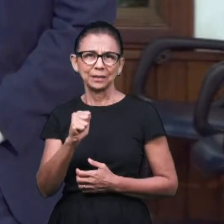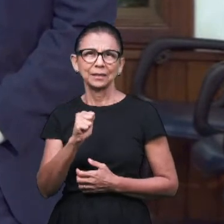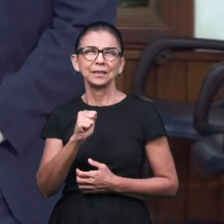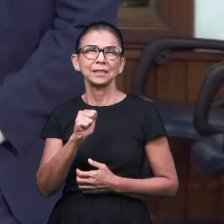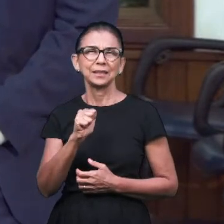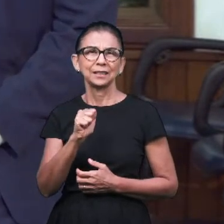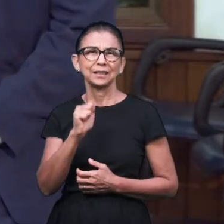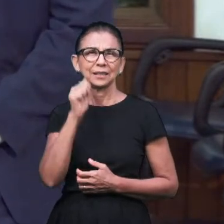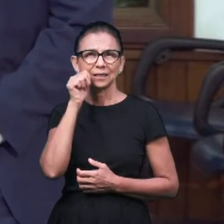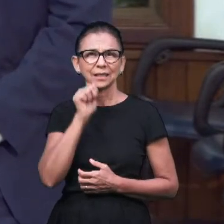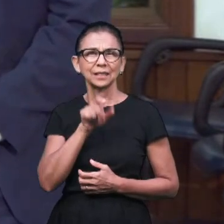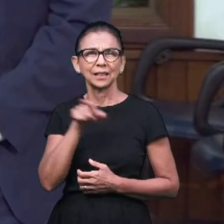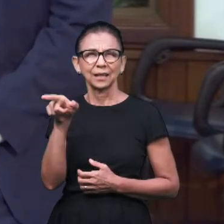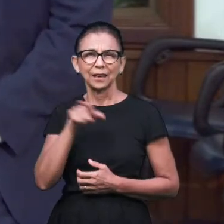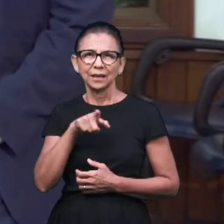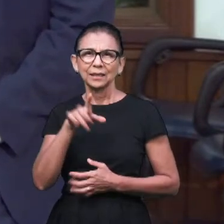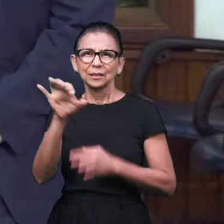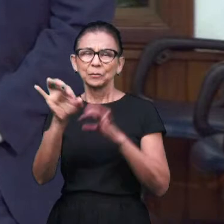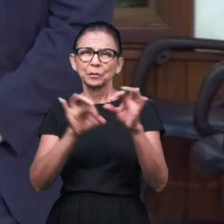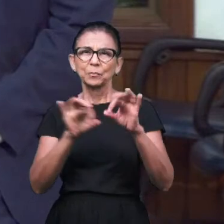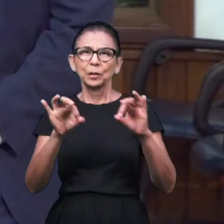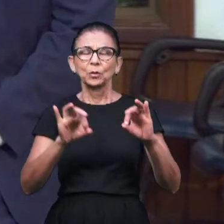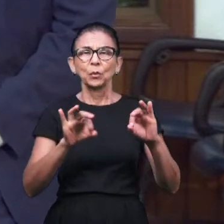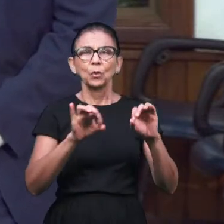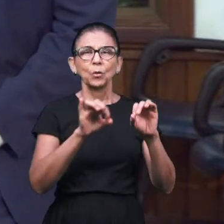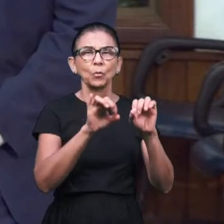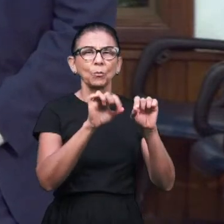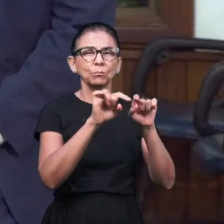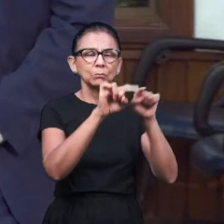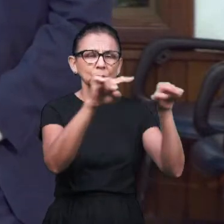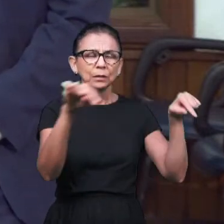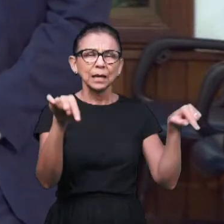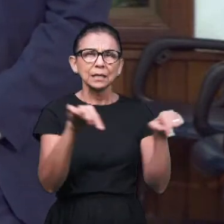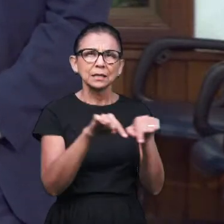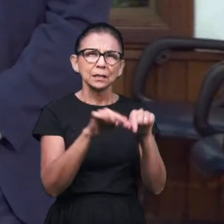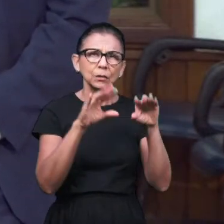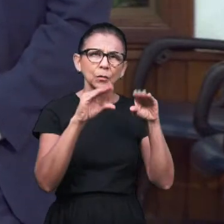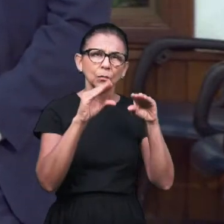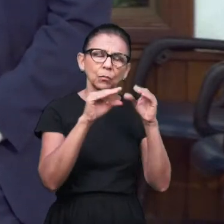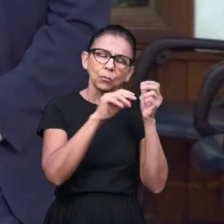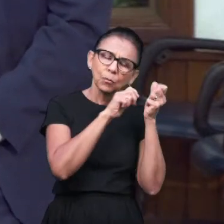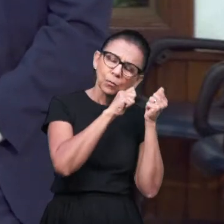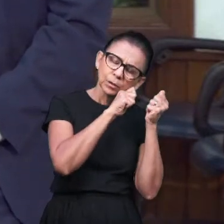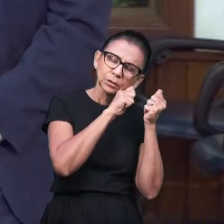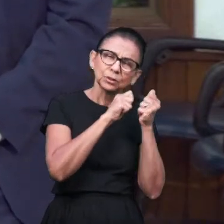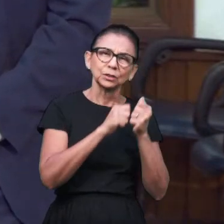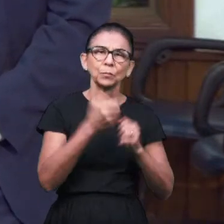ali e aí houve bênção no lar. Um detalhe muito importante disso aí, né? Mas então,